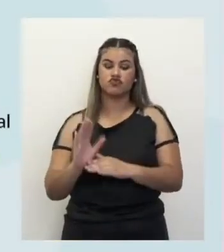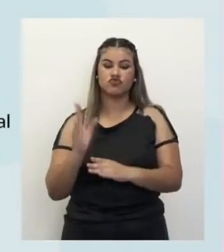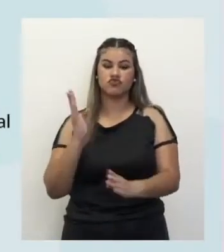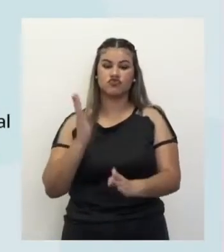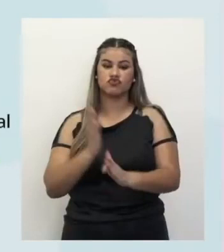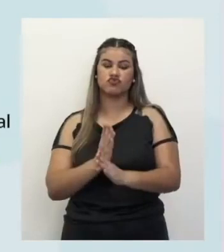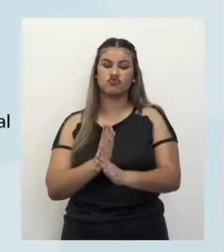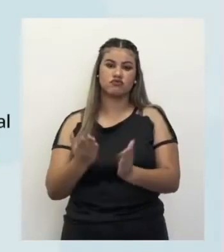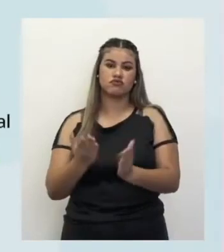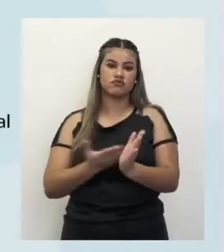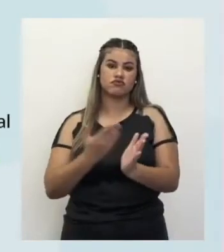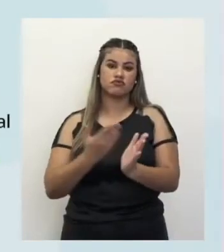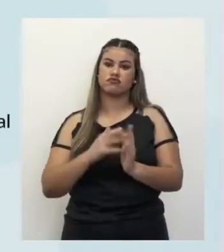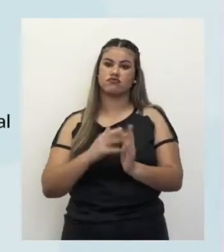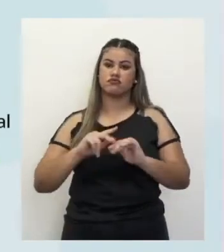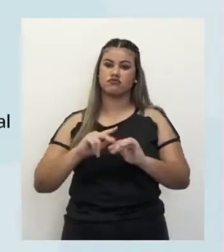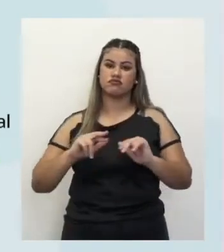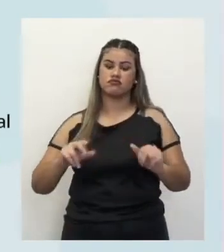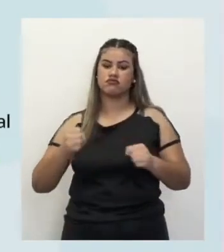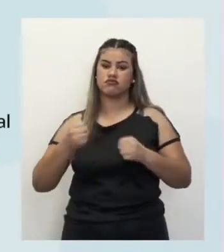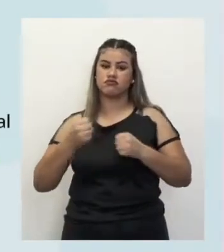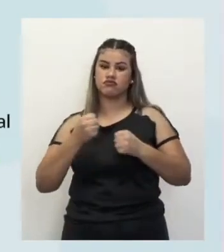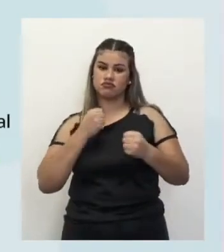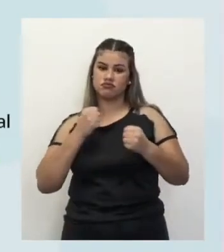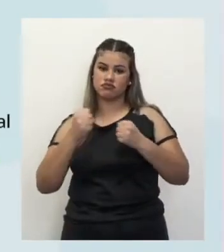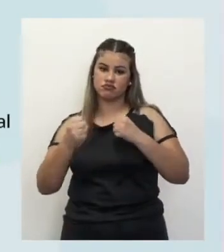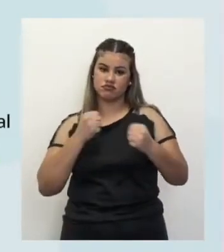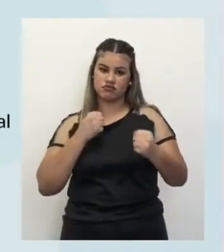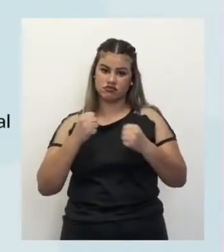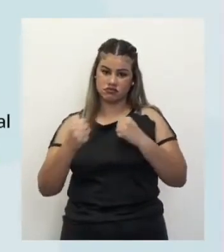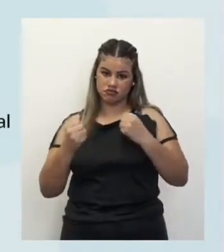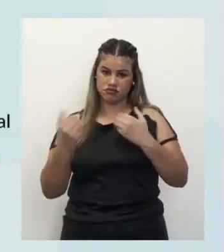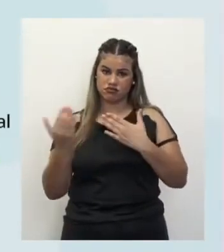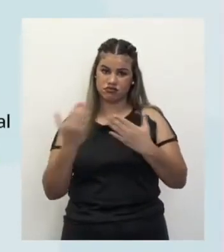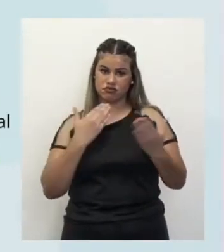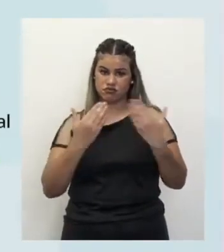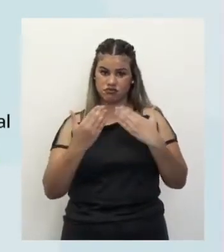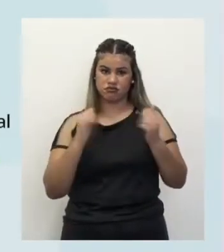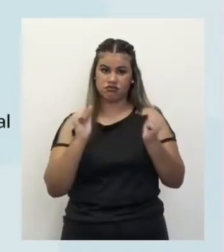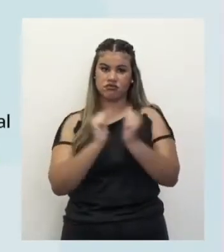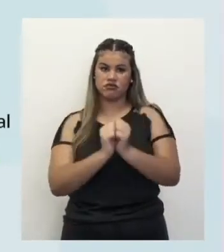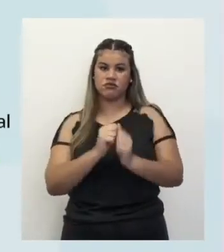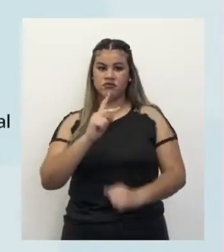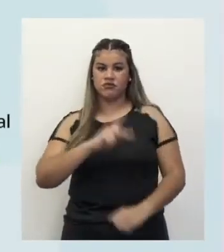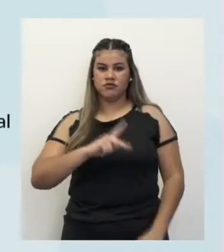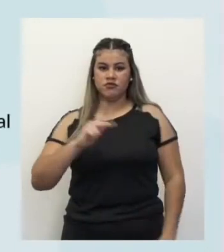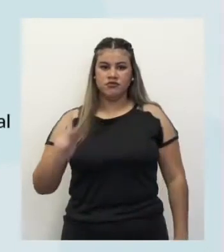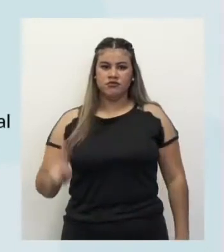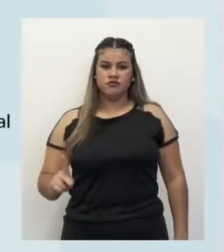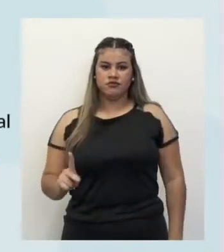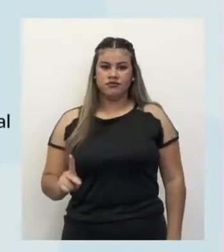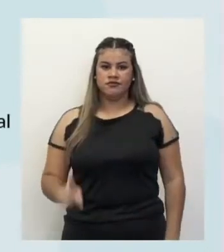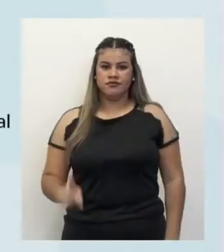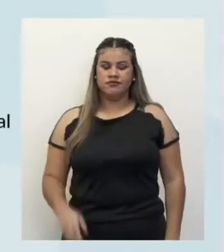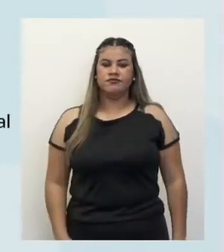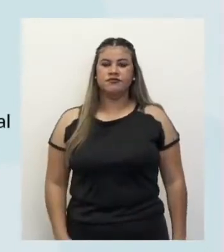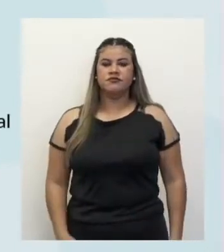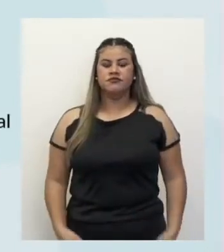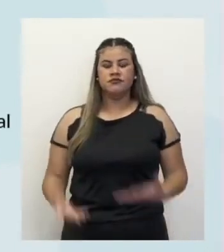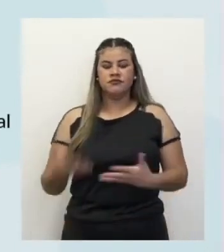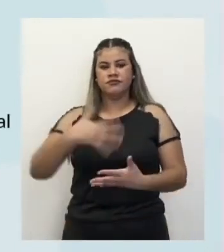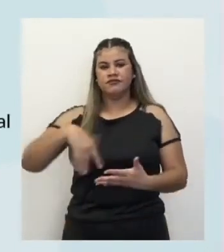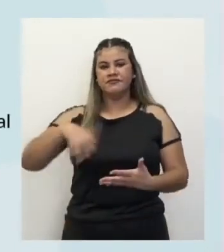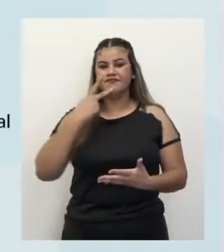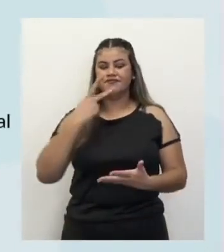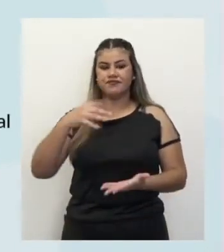livros didáticos, em reportagens e em diálogo com o seu professor. Então, quando a gente está falando de localização,